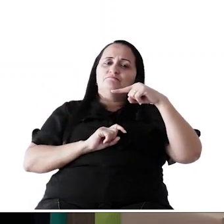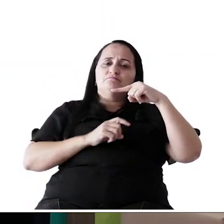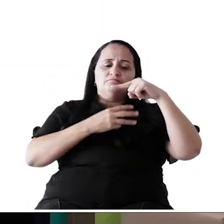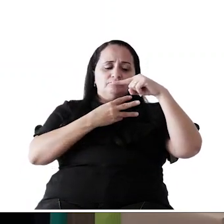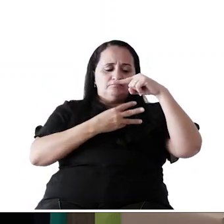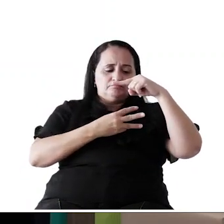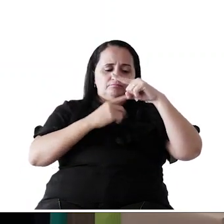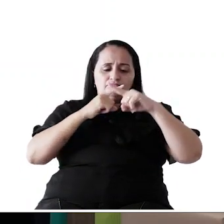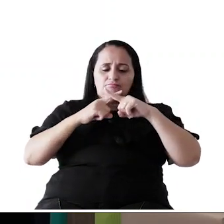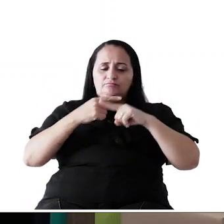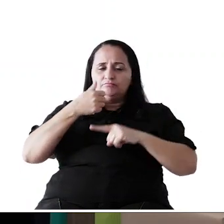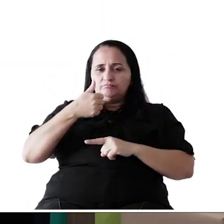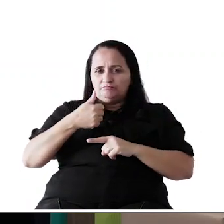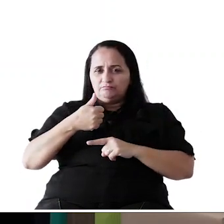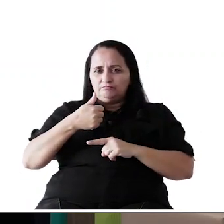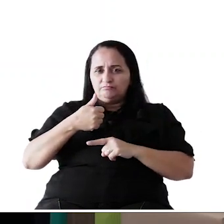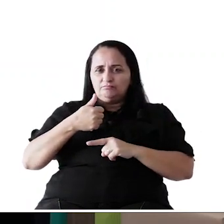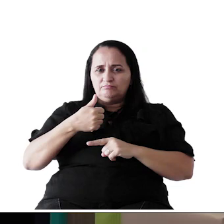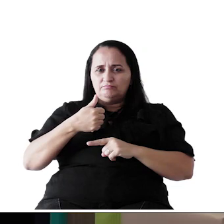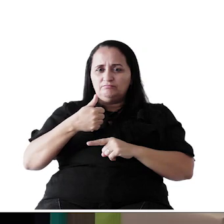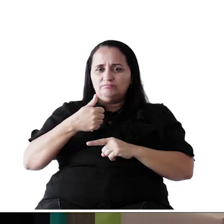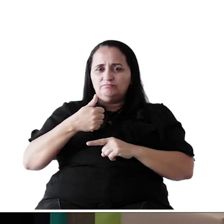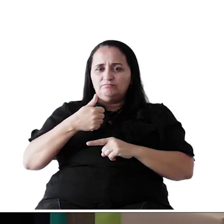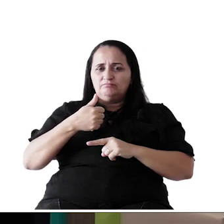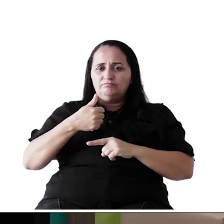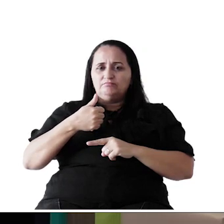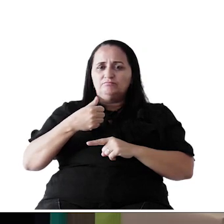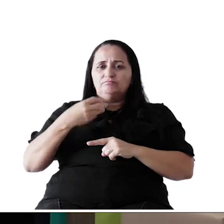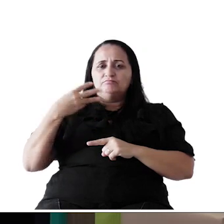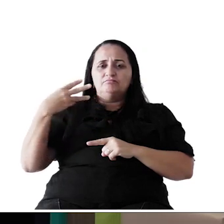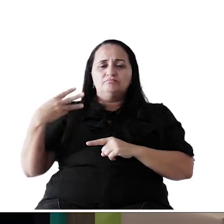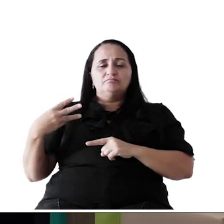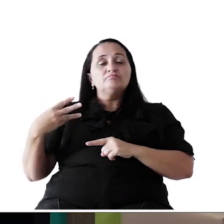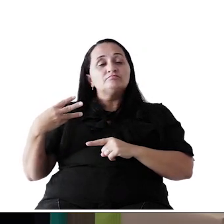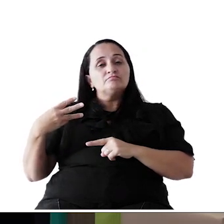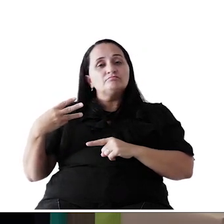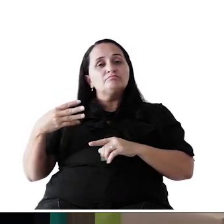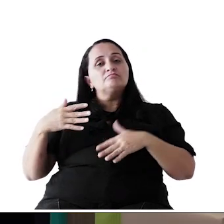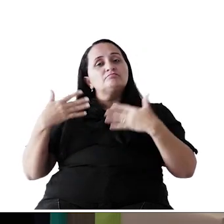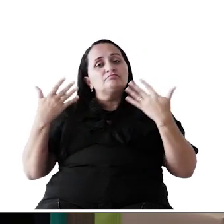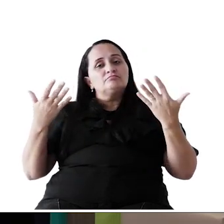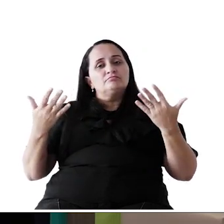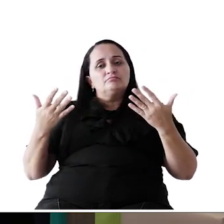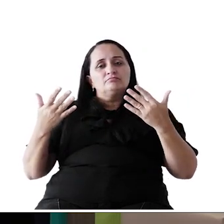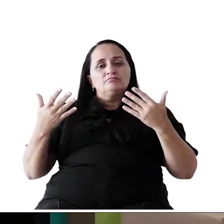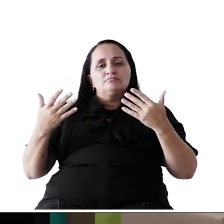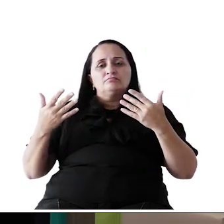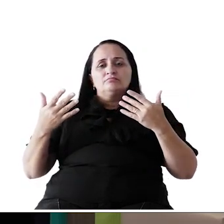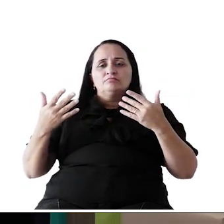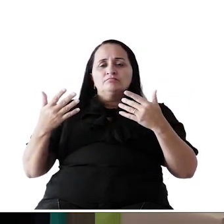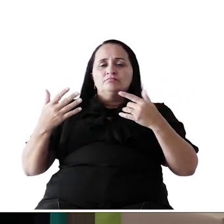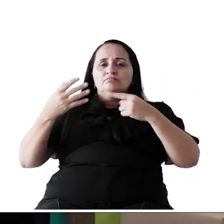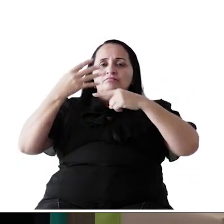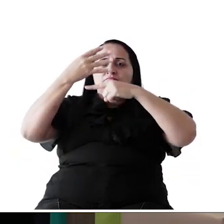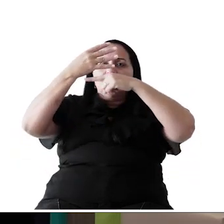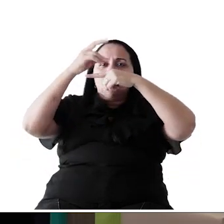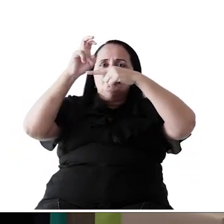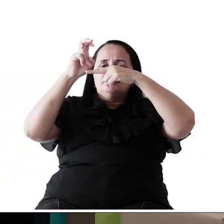baixo. 3 vezes 1, 3. Então, ficou novamente